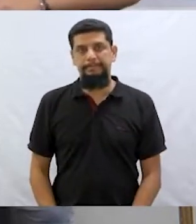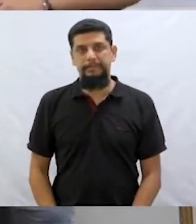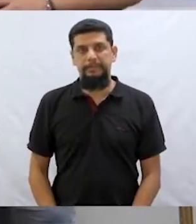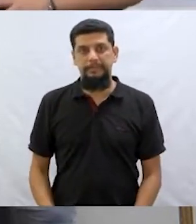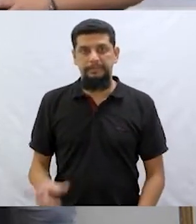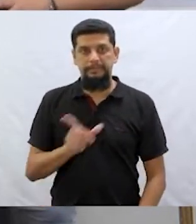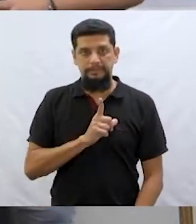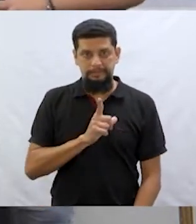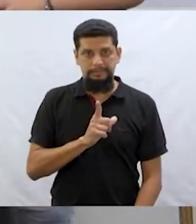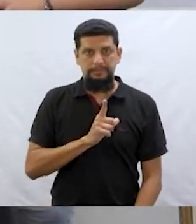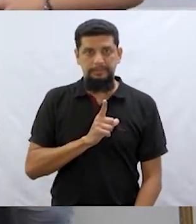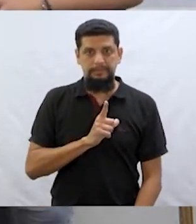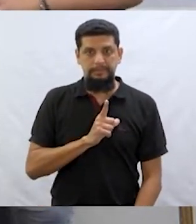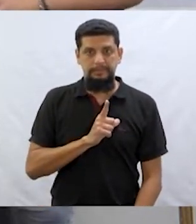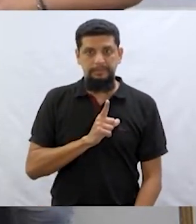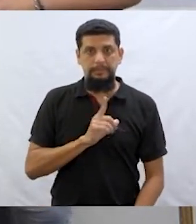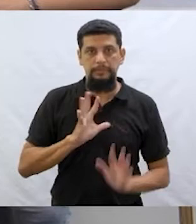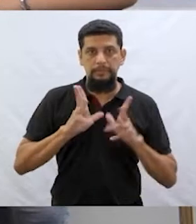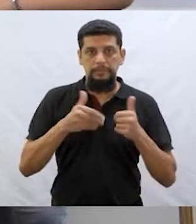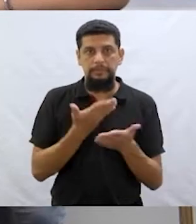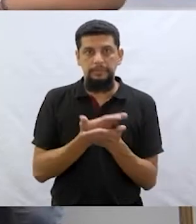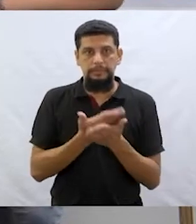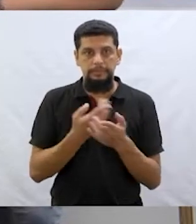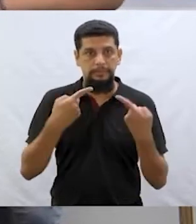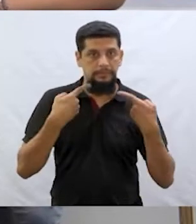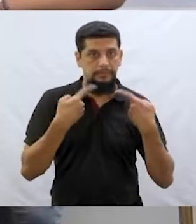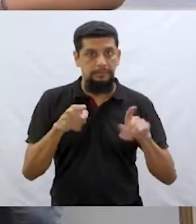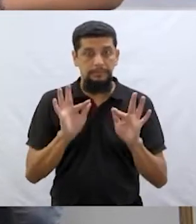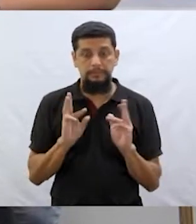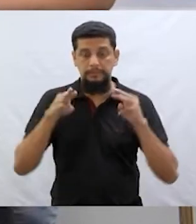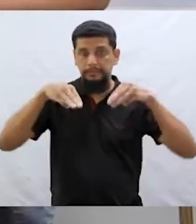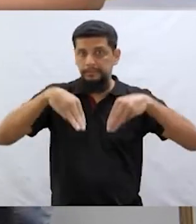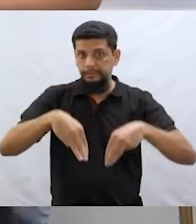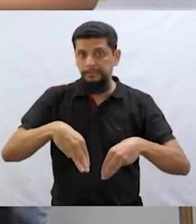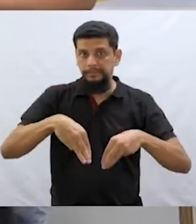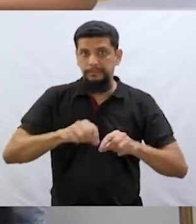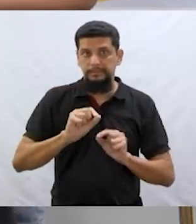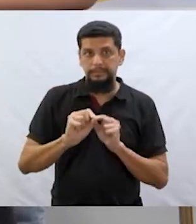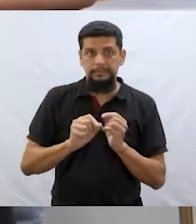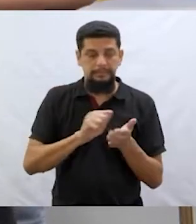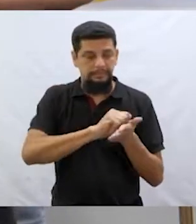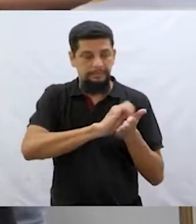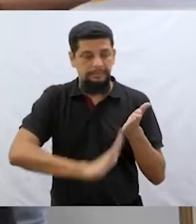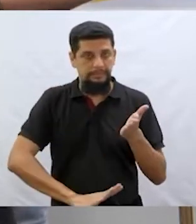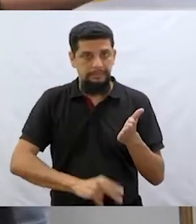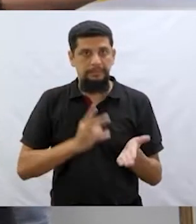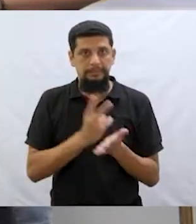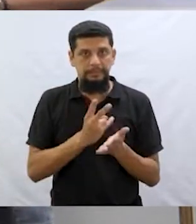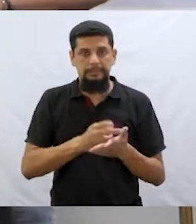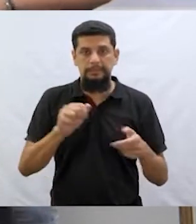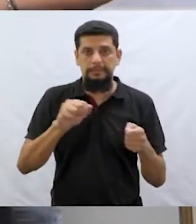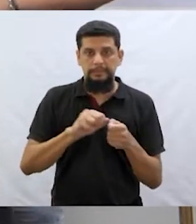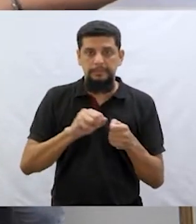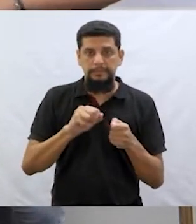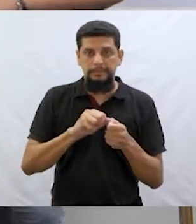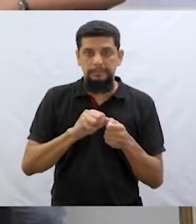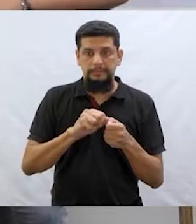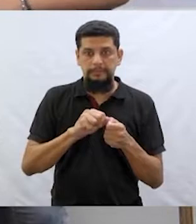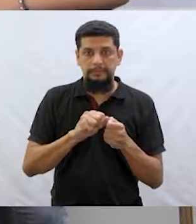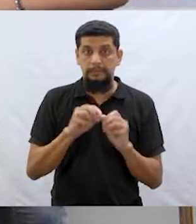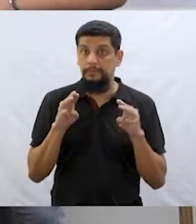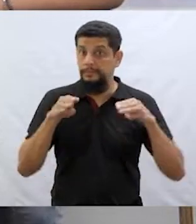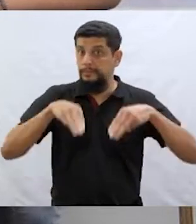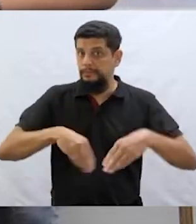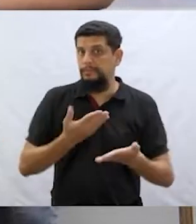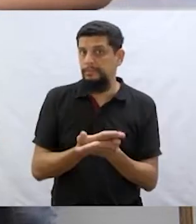atentos ali. E teremos também, como em todas as aulas, o desafio final, tá? Que é a atividade que a gente sempre faz lá